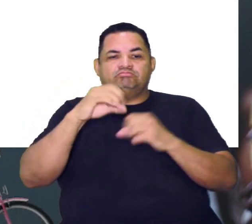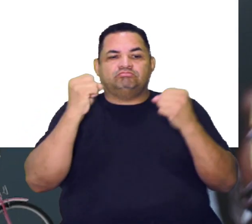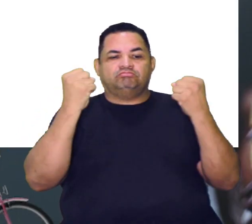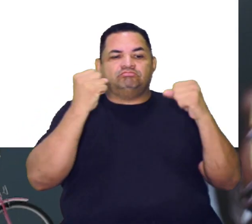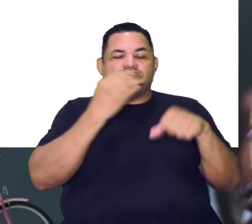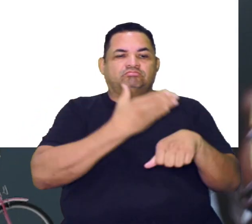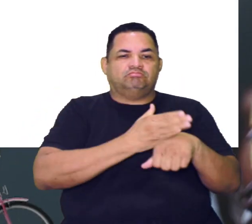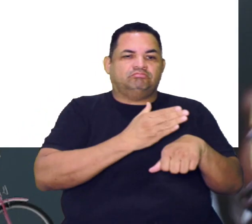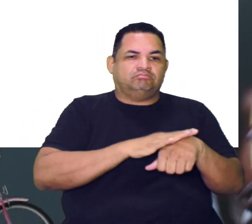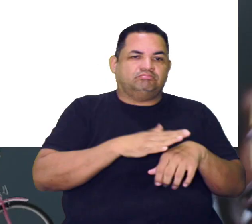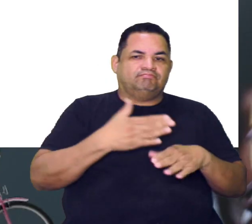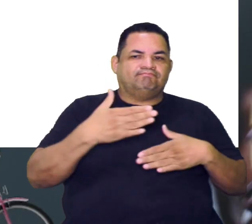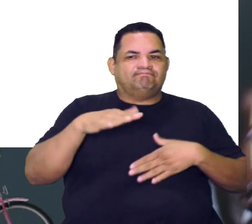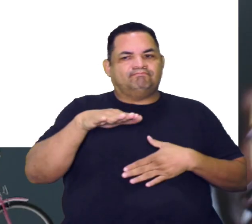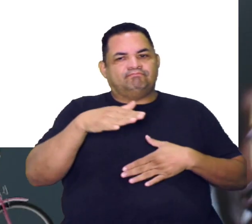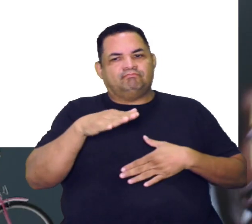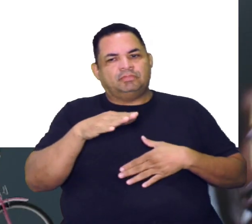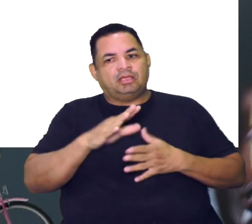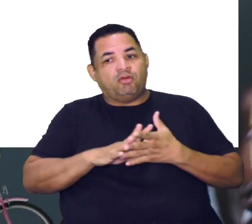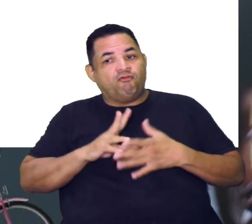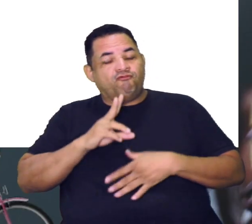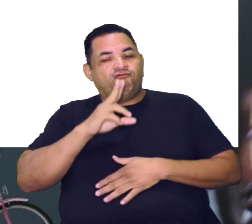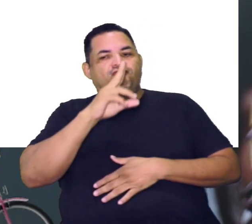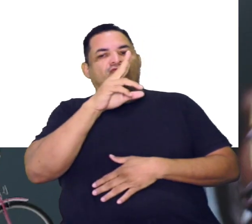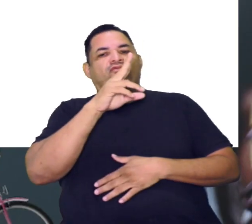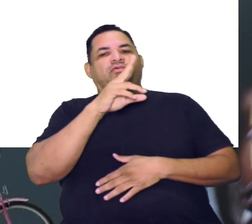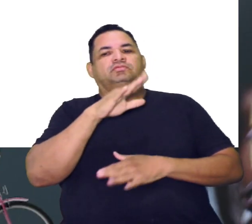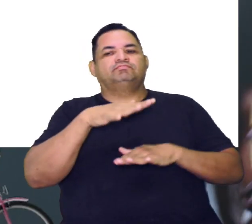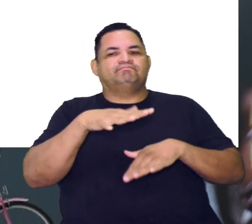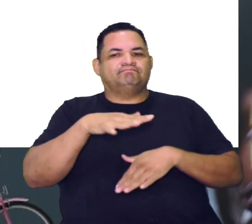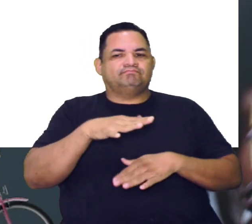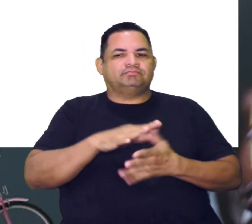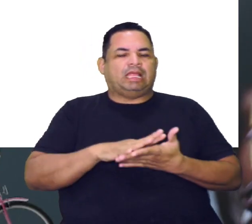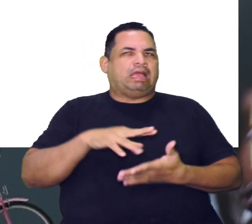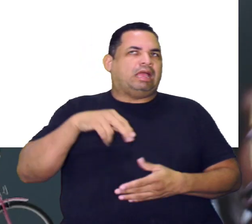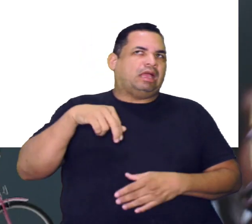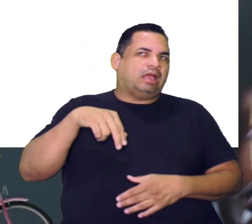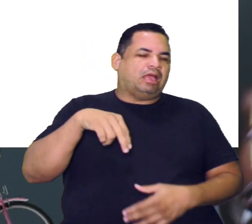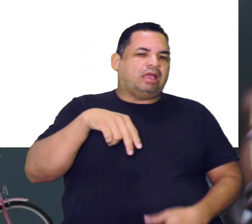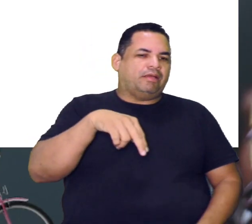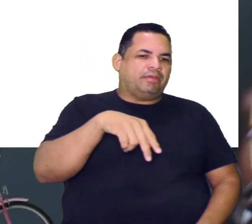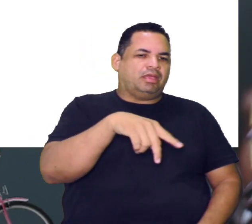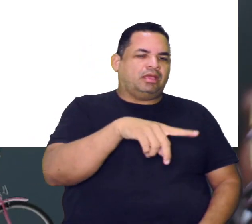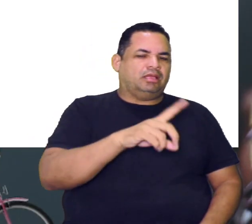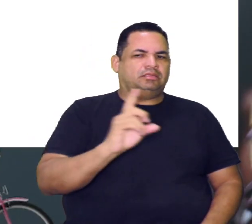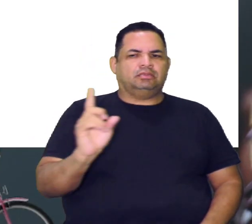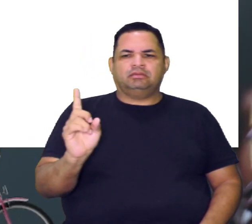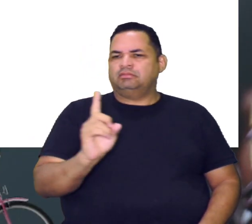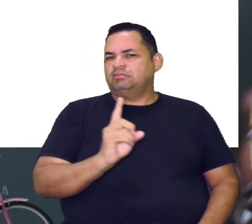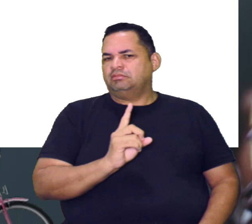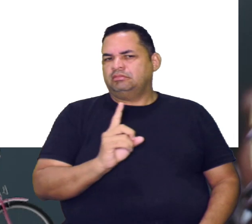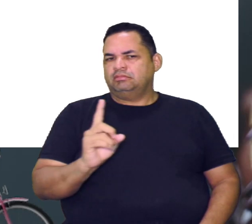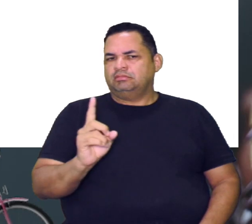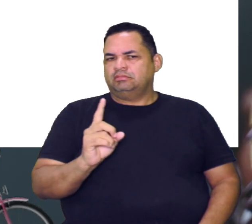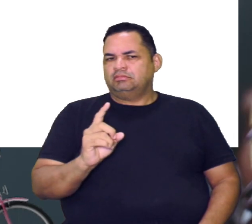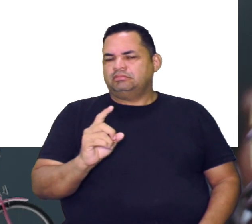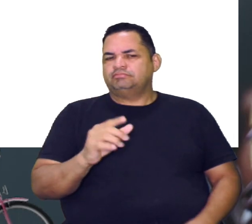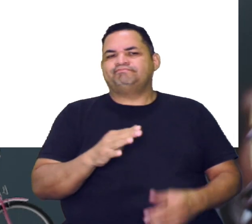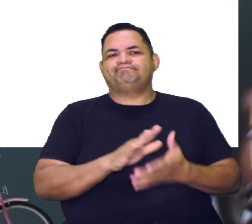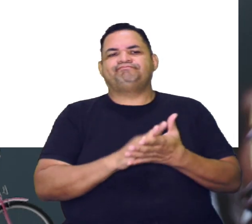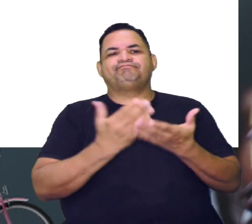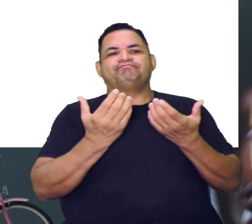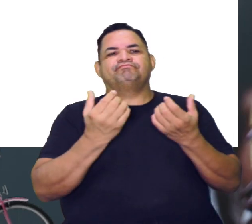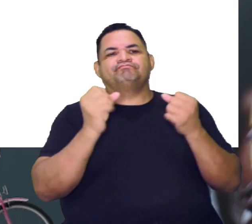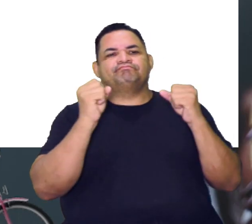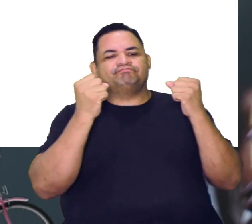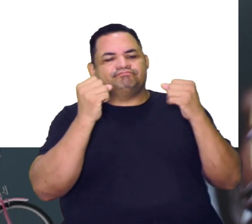aí moderada a vigorosa. Eu não estou falando só de caminhar, não é só isso. É uma atividade onde